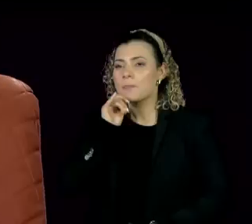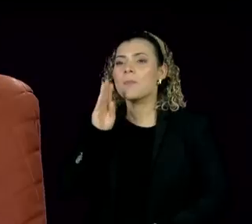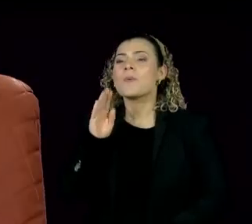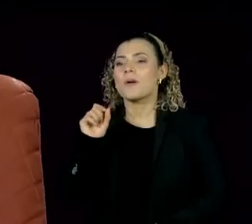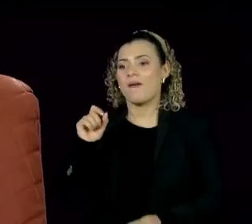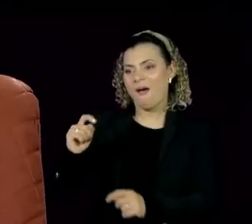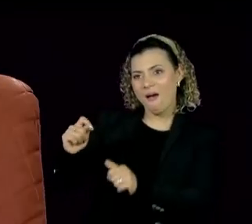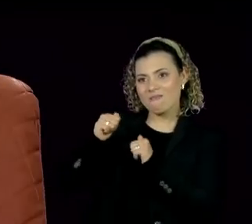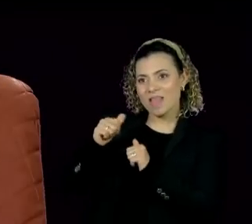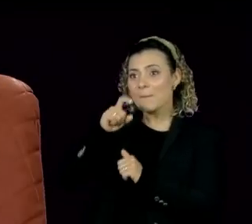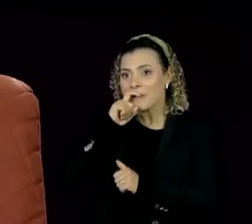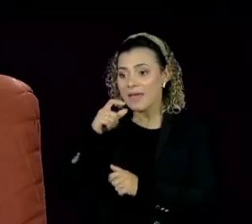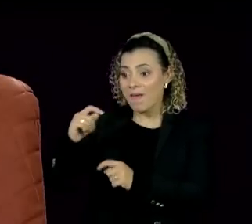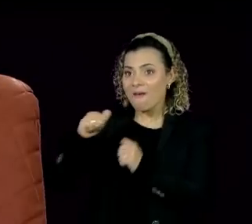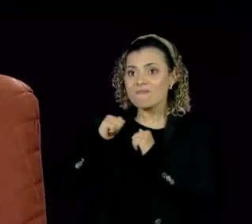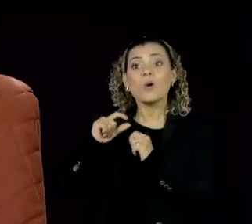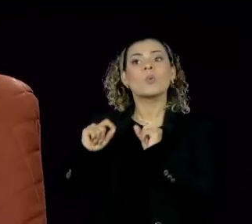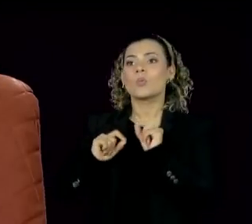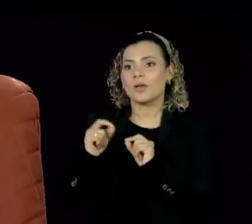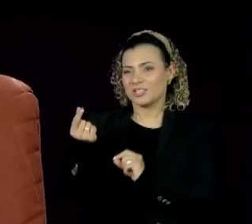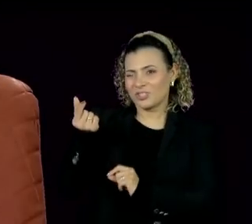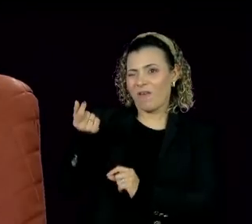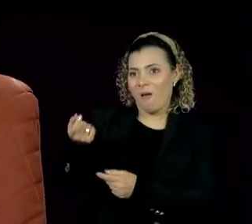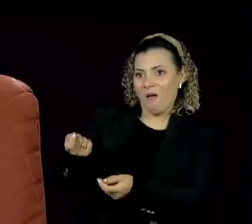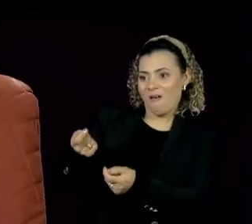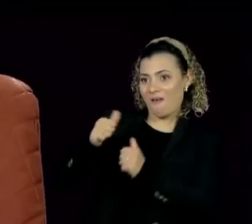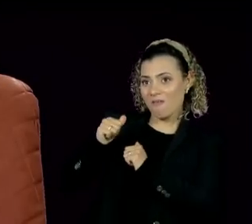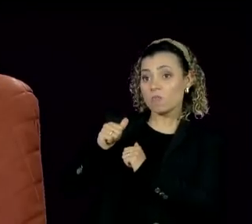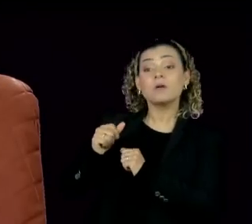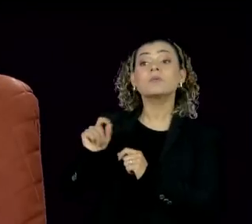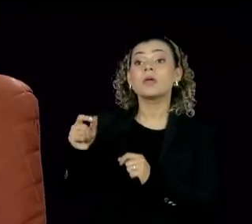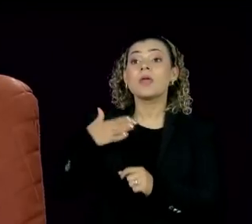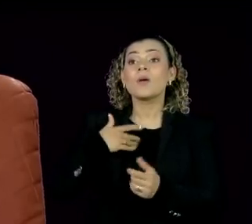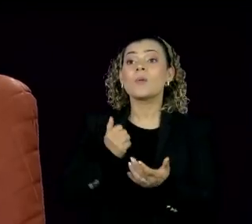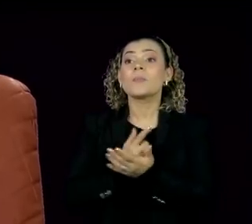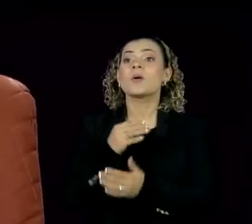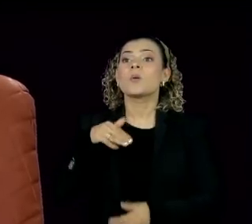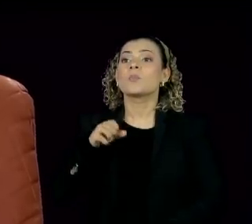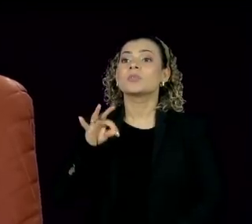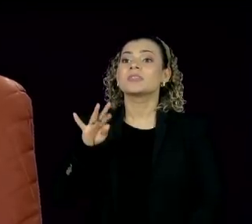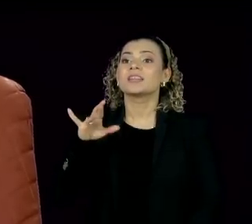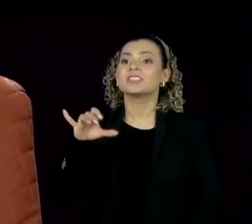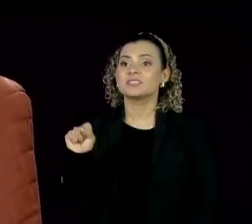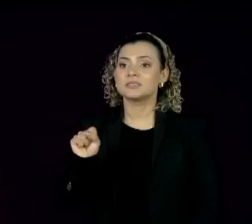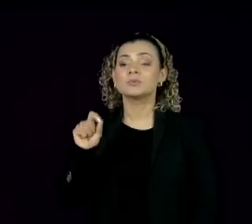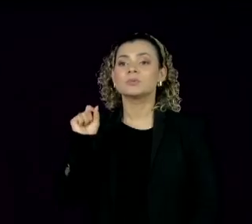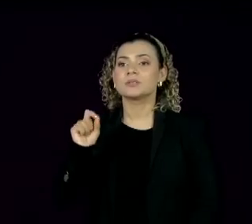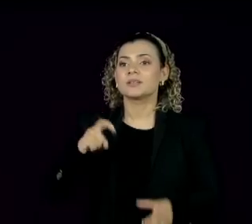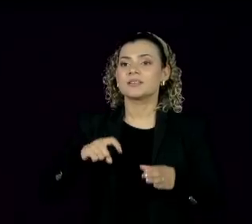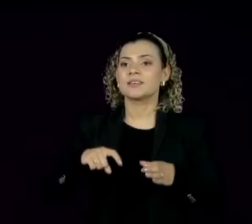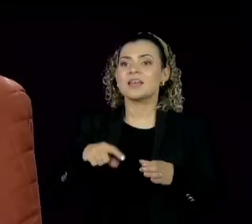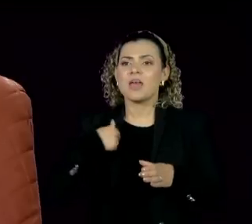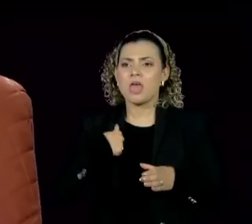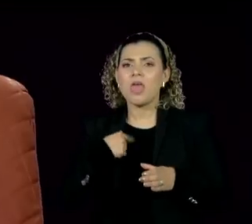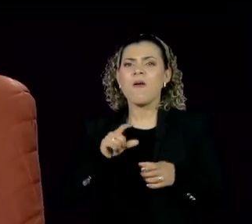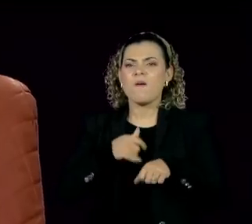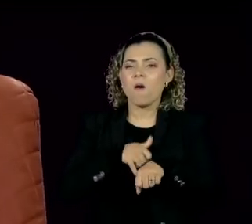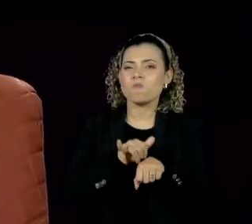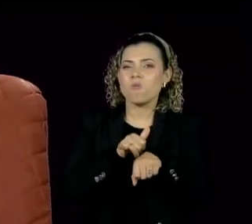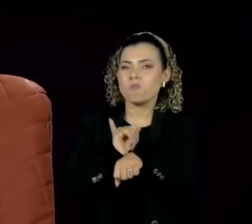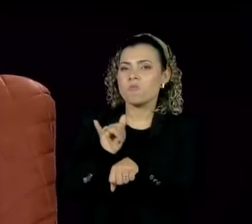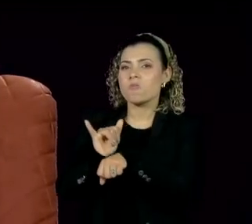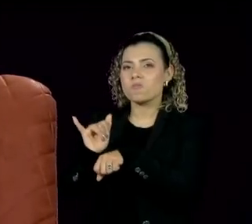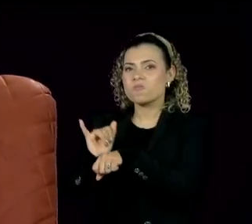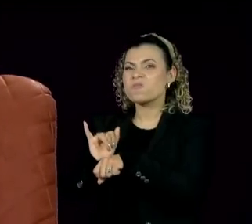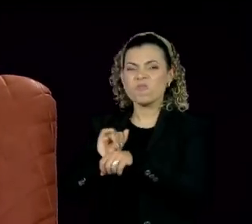anos, fui na loja e comprei um compacto, que era uma música dos Mutantes chamado Top Top. Eu vou sabotar, vou